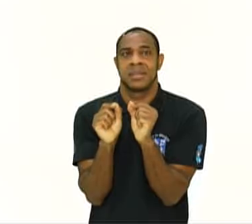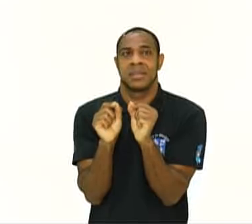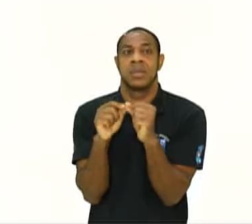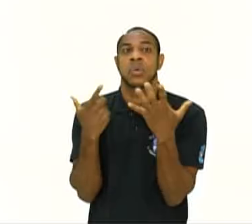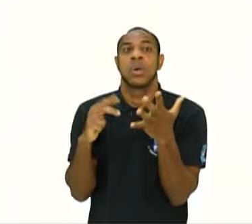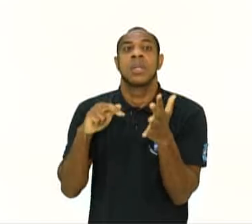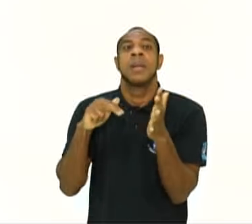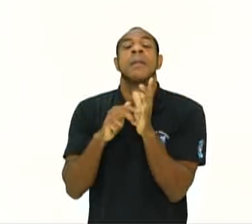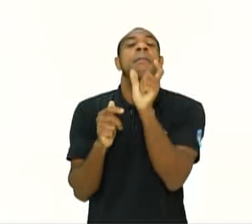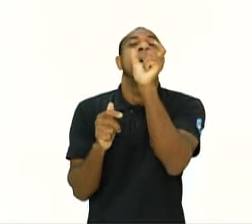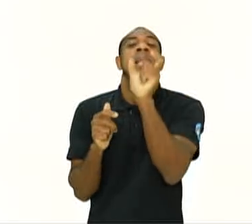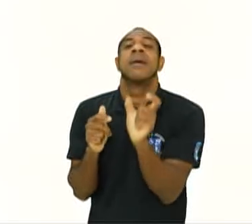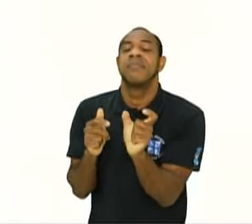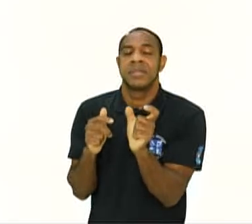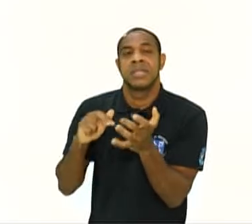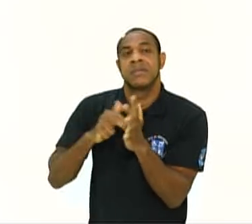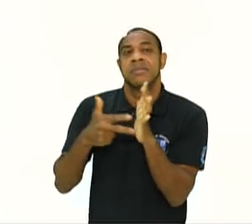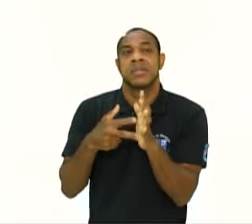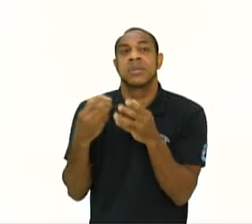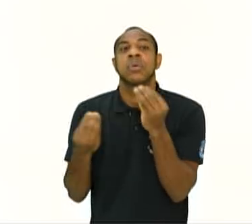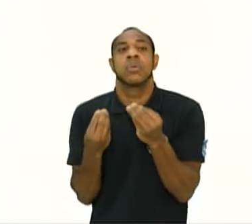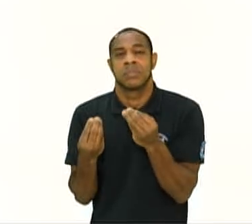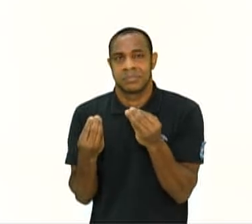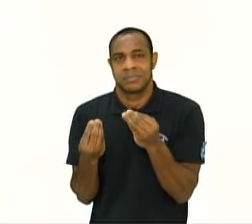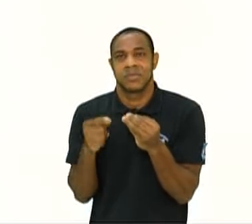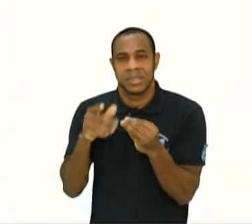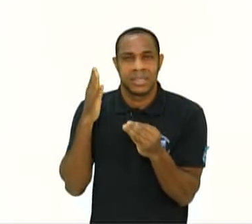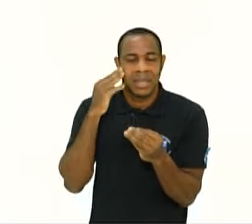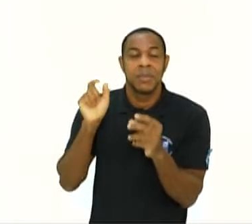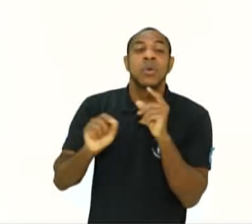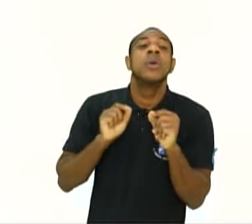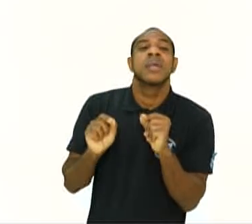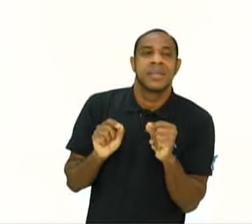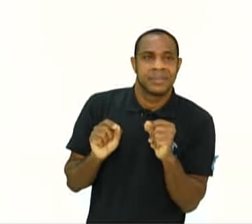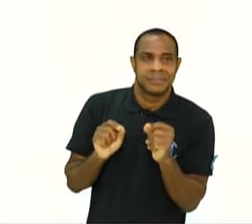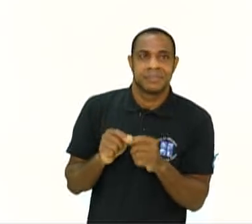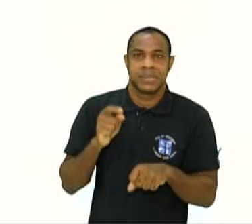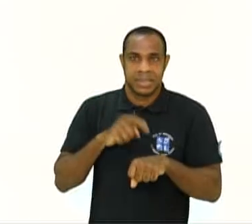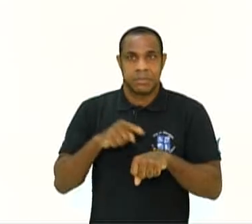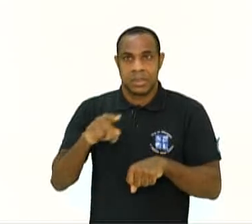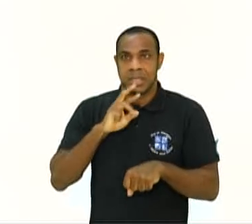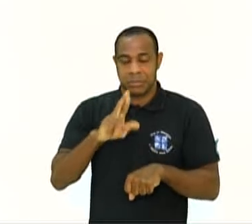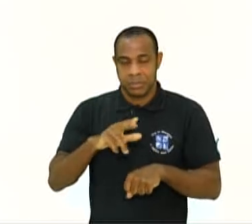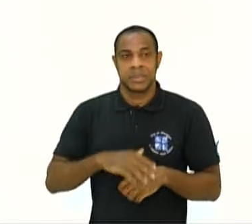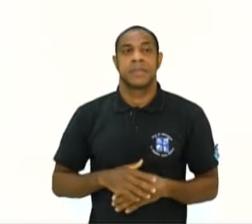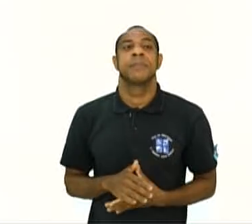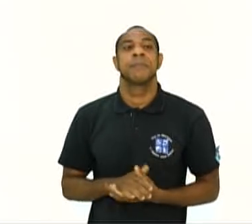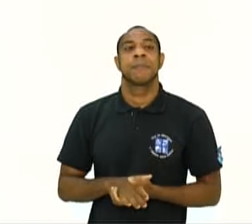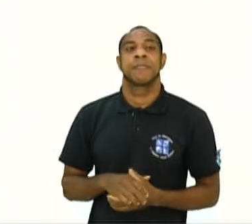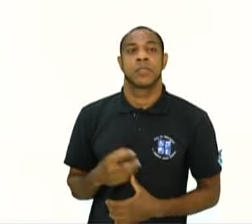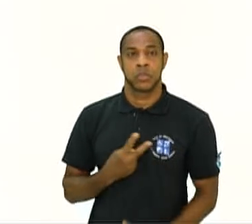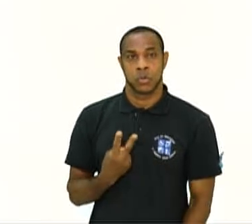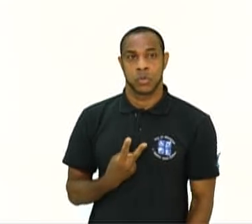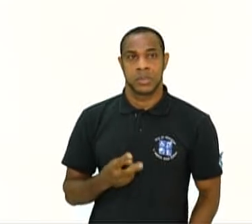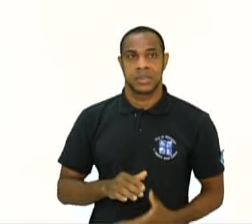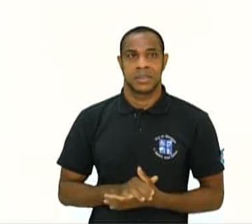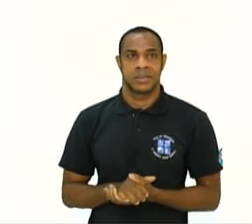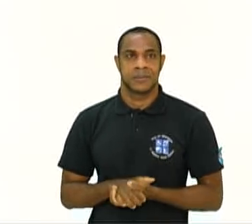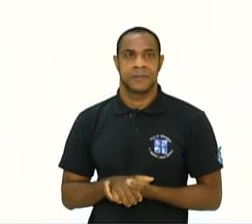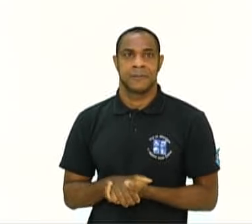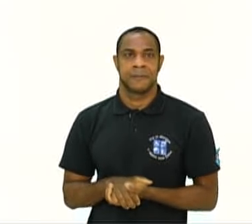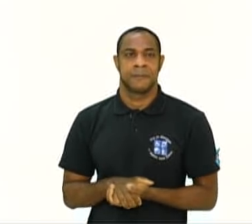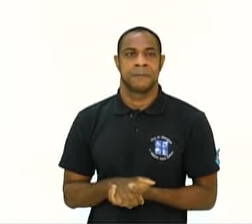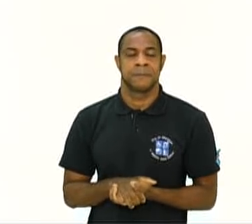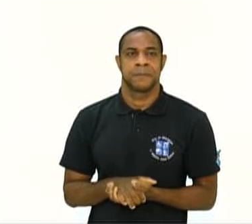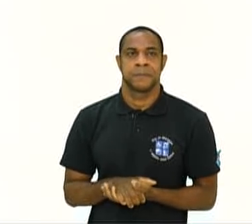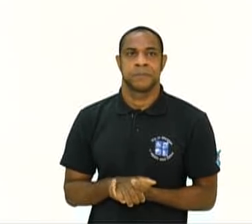dessas palavrinhas? Vou dar um tempinho aí para vocês responderem essa, tá? A 2 também. What is the name given to